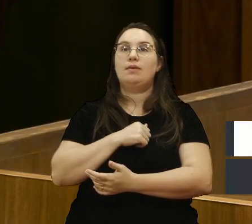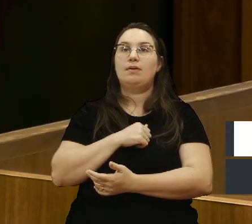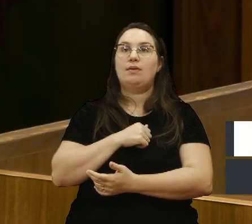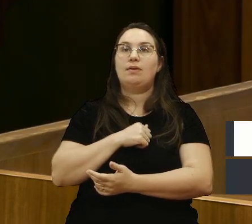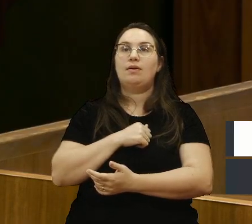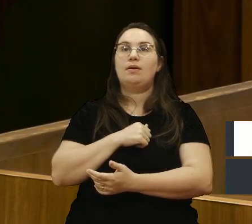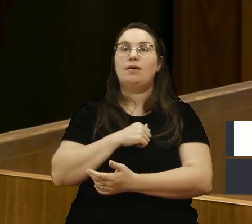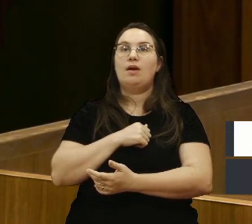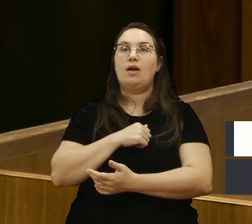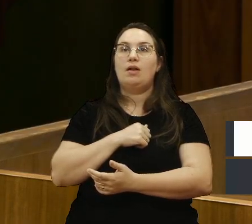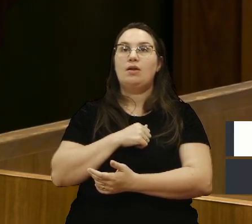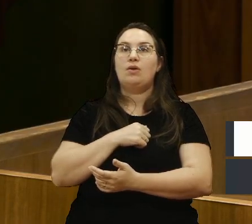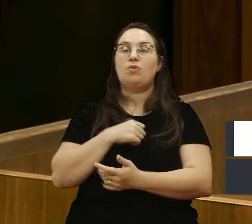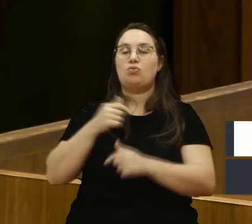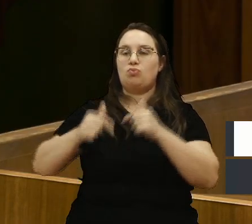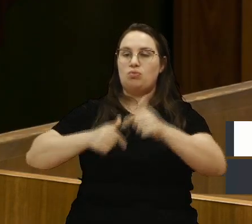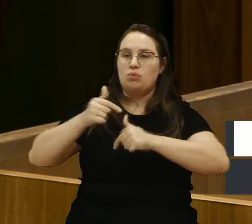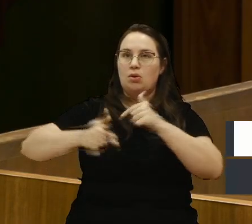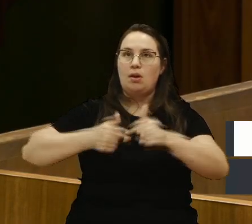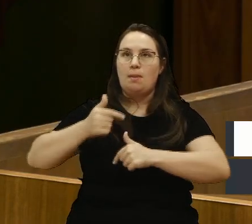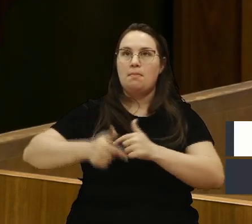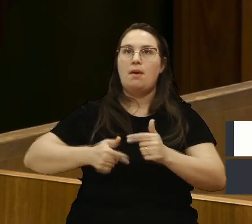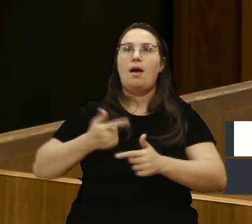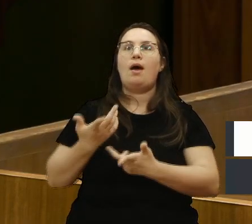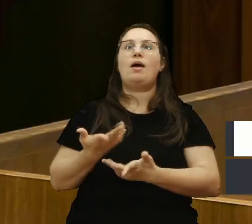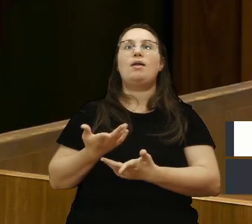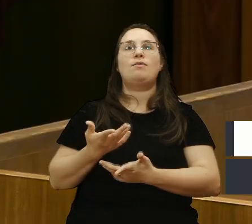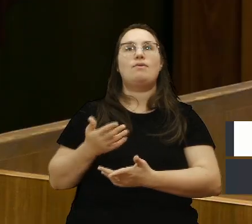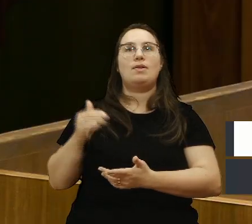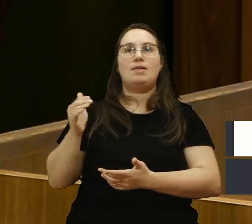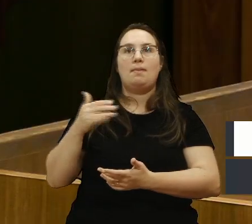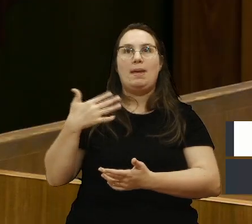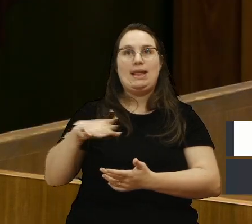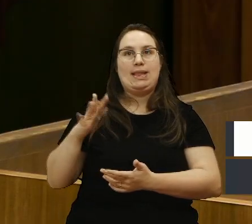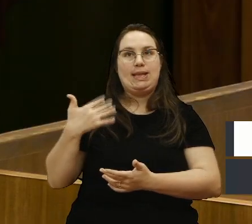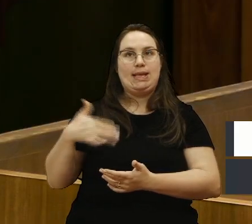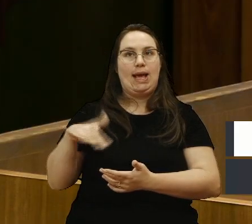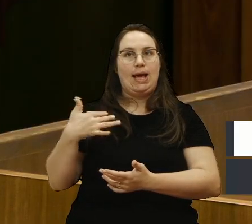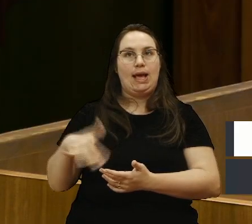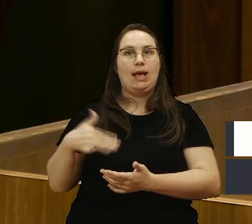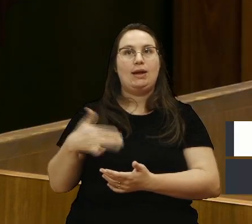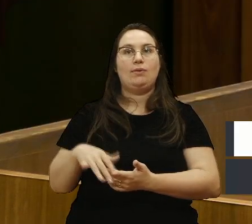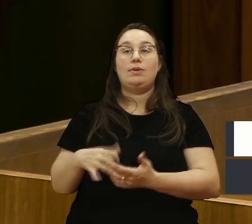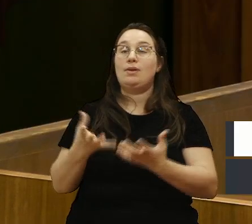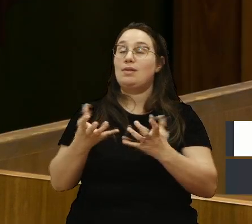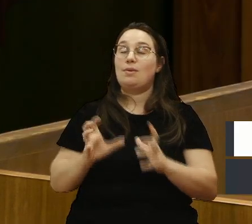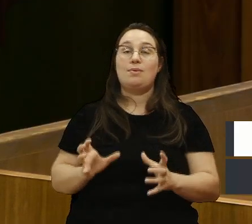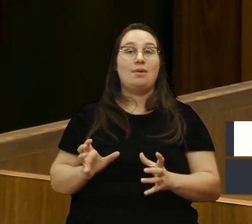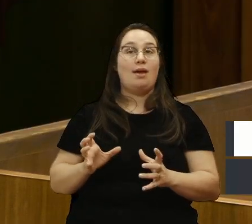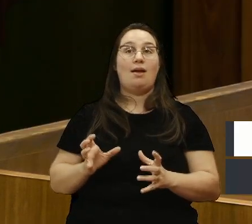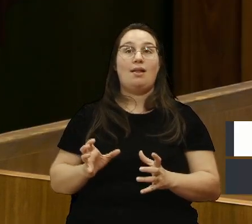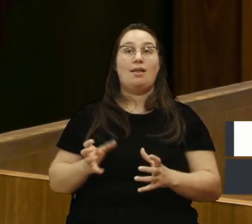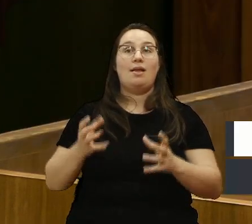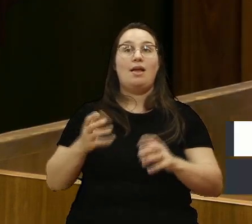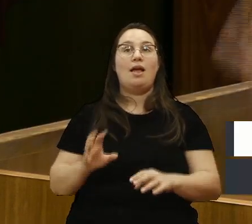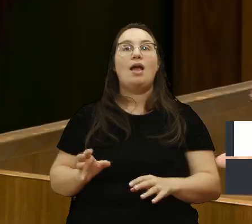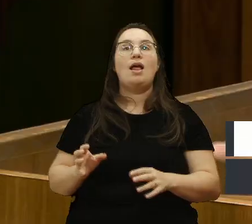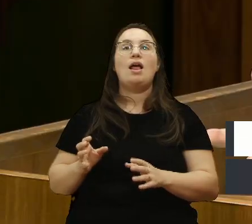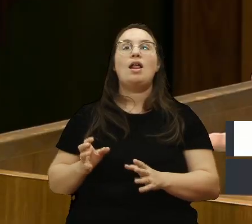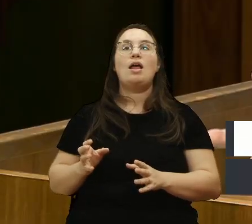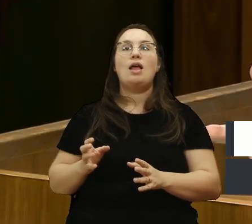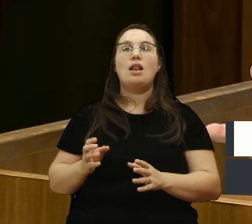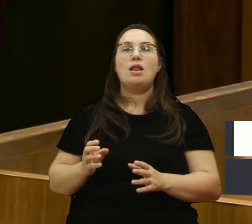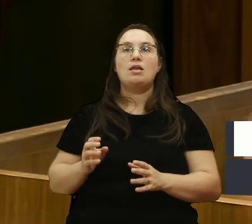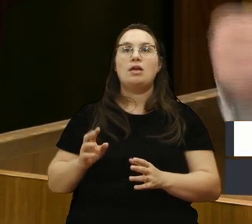A nossa prestação de serviço para eles vai ser mais cara. E eles não querem. Eles querem um país